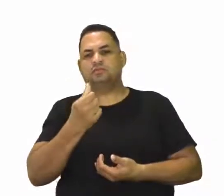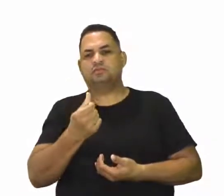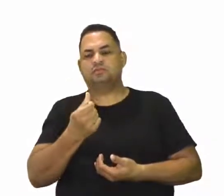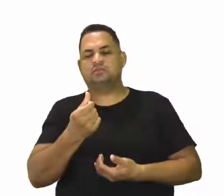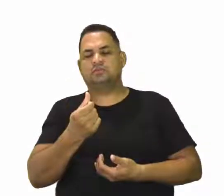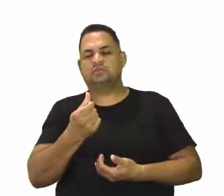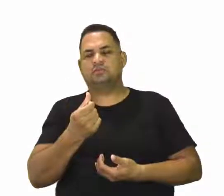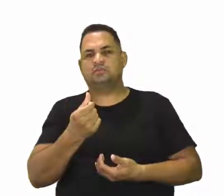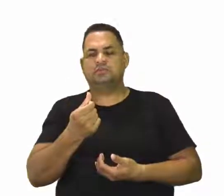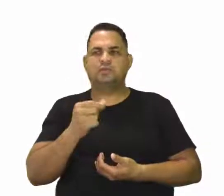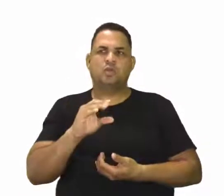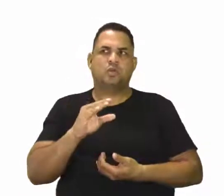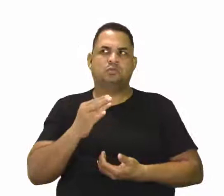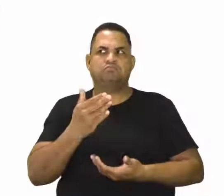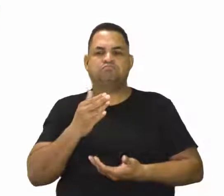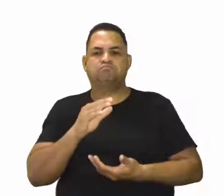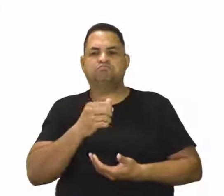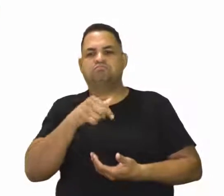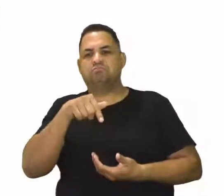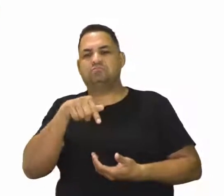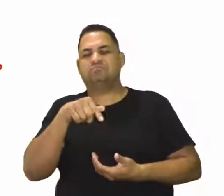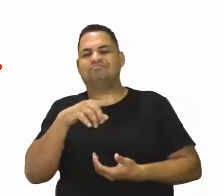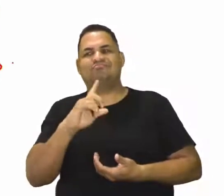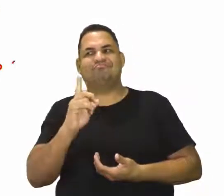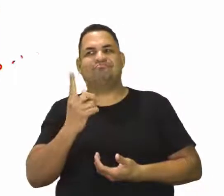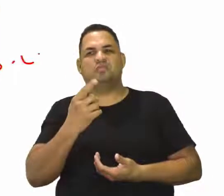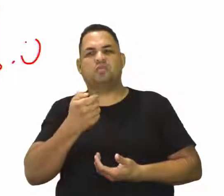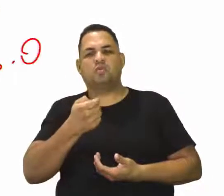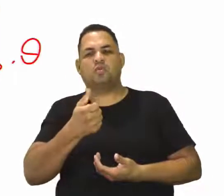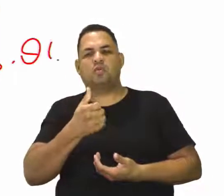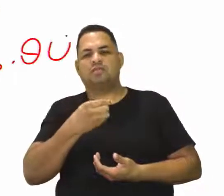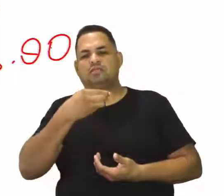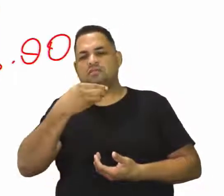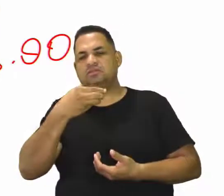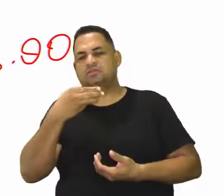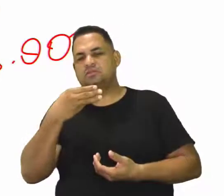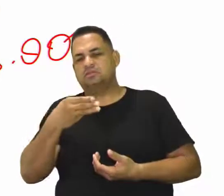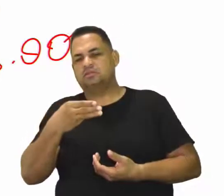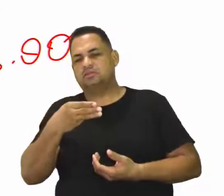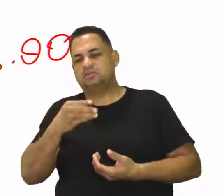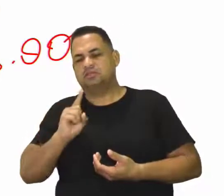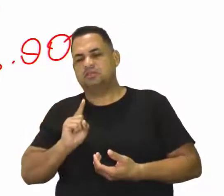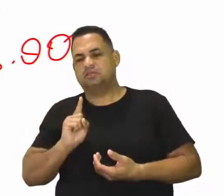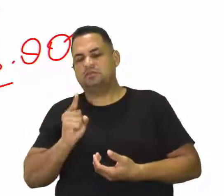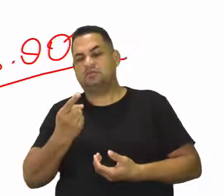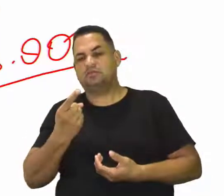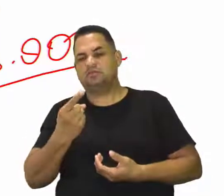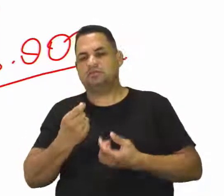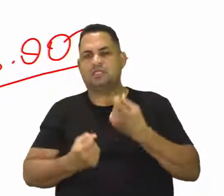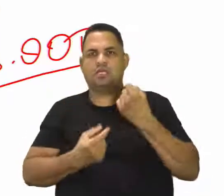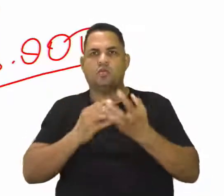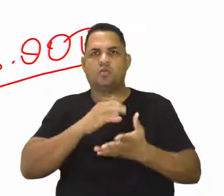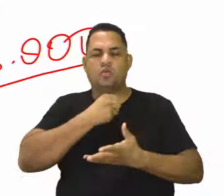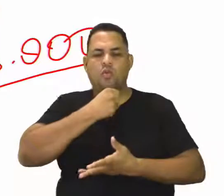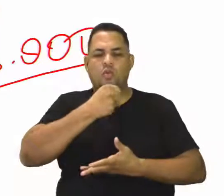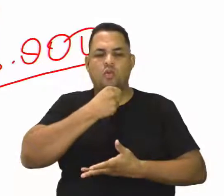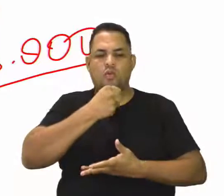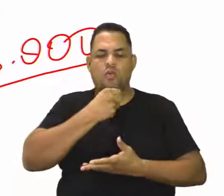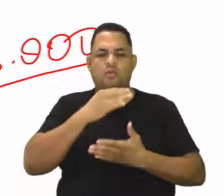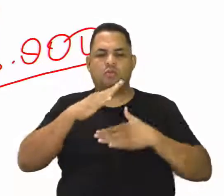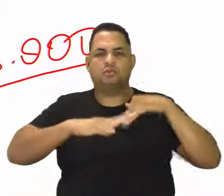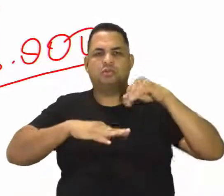2.600 ou foi 7 cento não chegou a três mil a não chegou atribuiu alguns repórteres